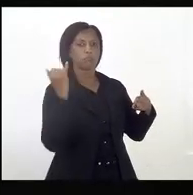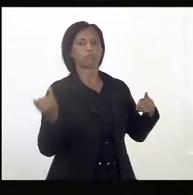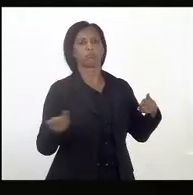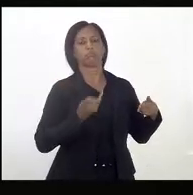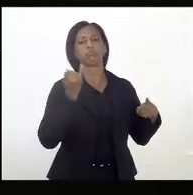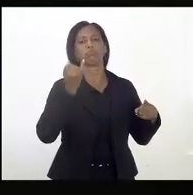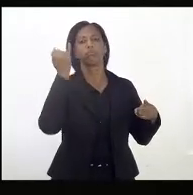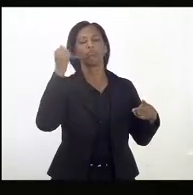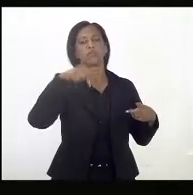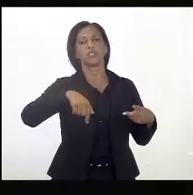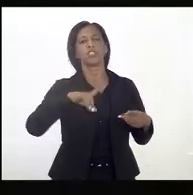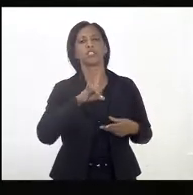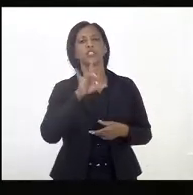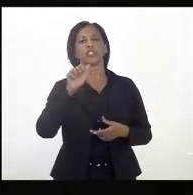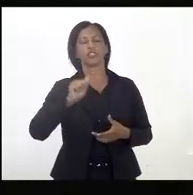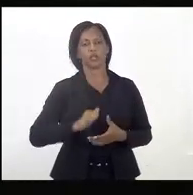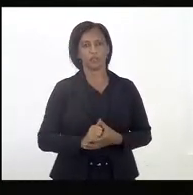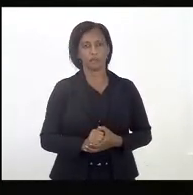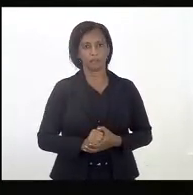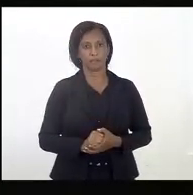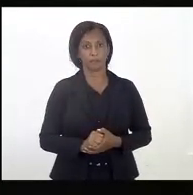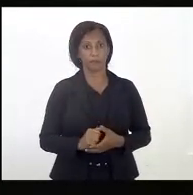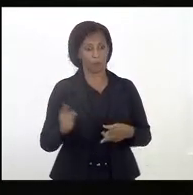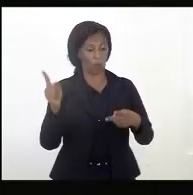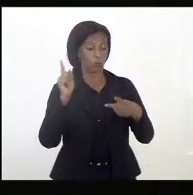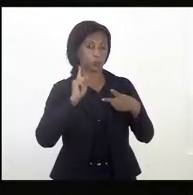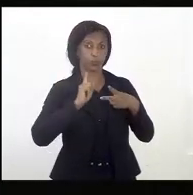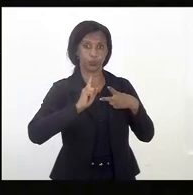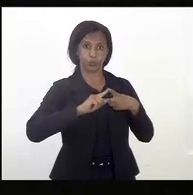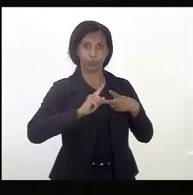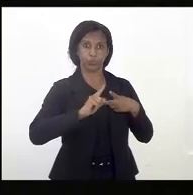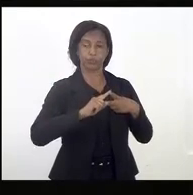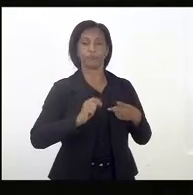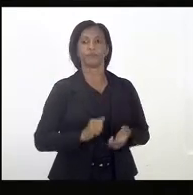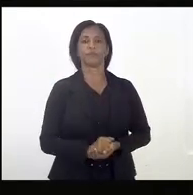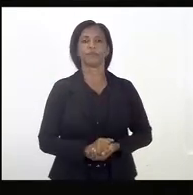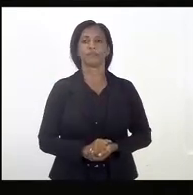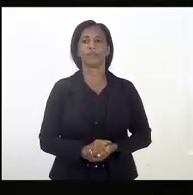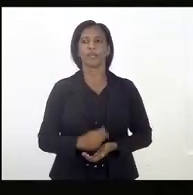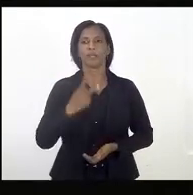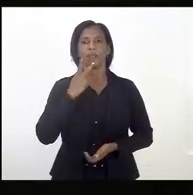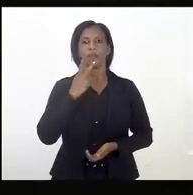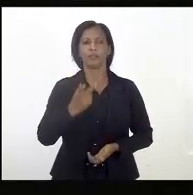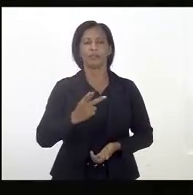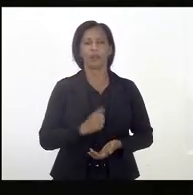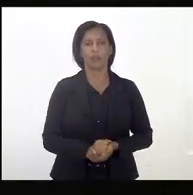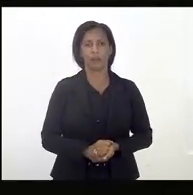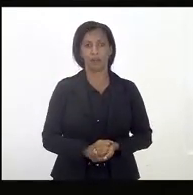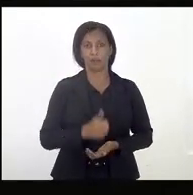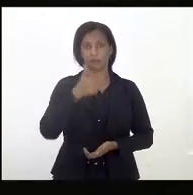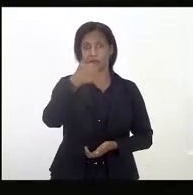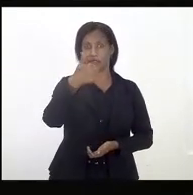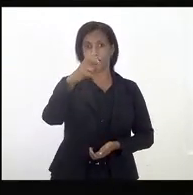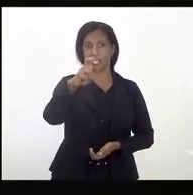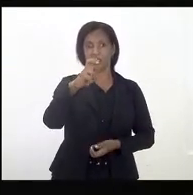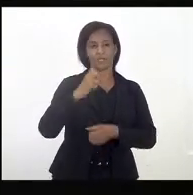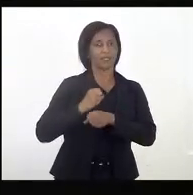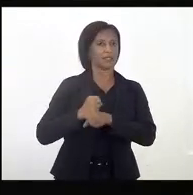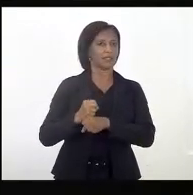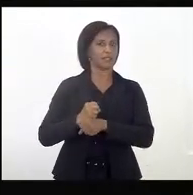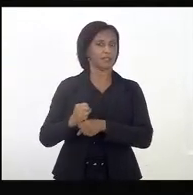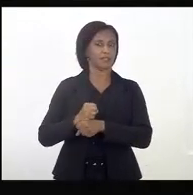importância nesse dia um deles e é falar dos 15 anos